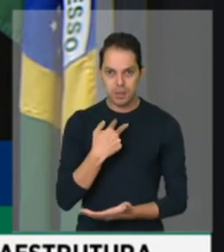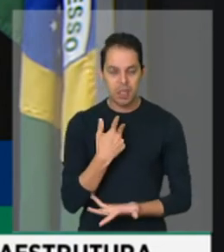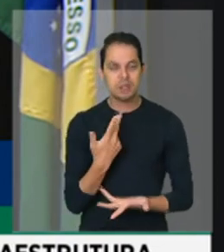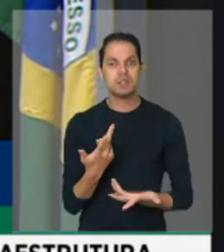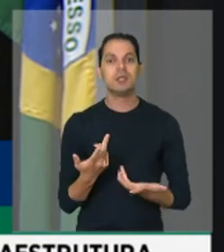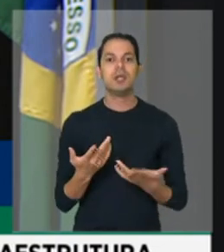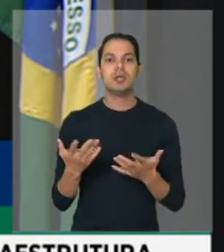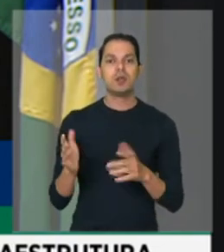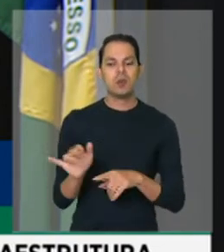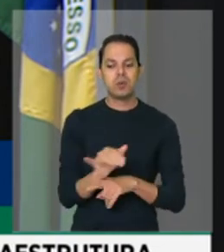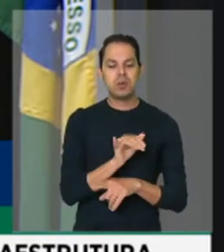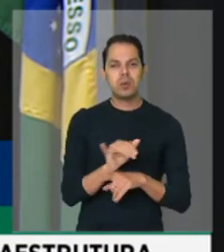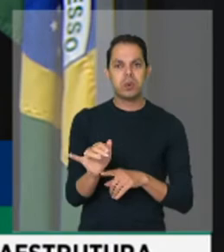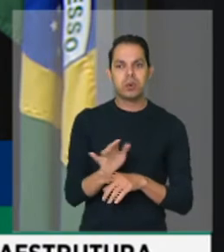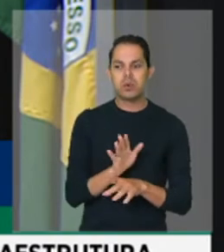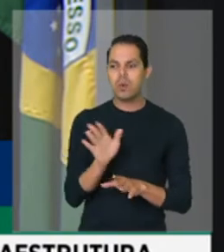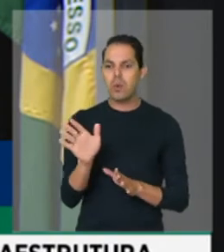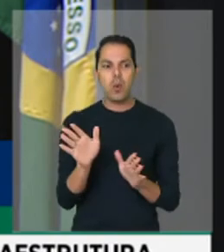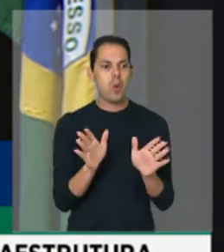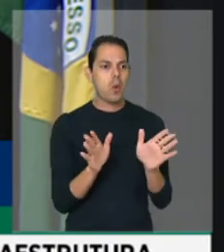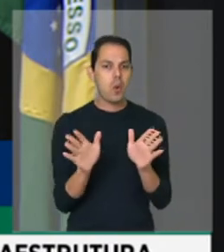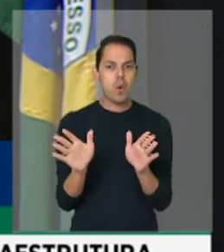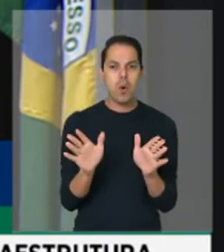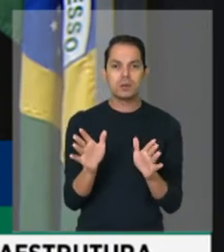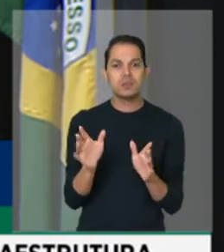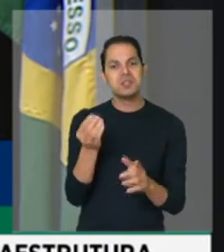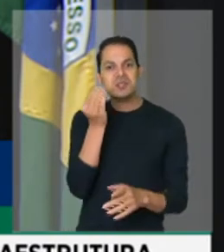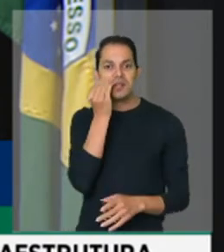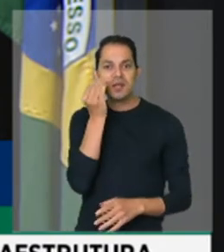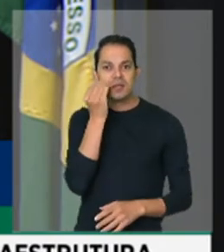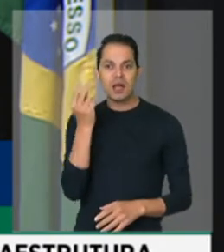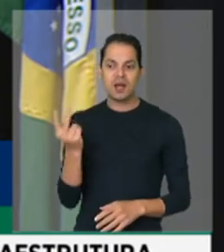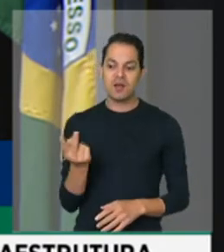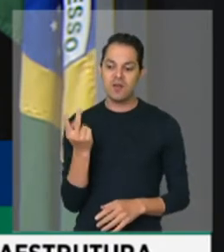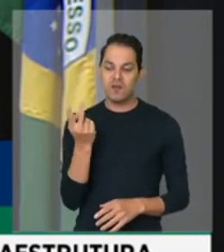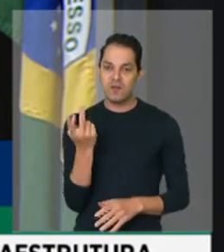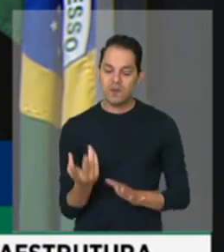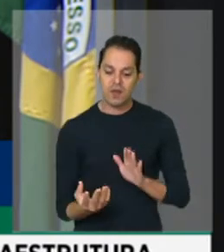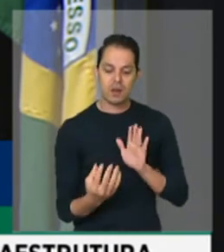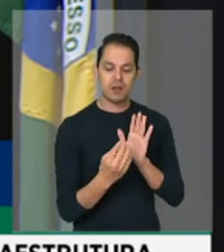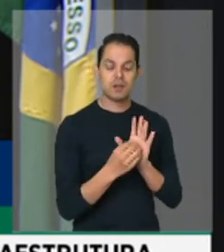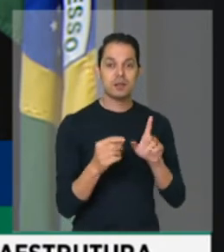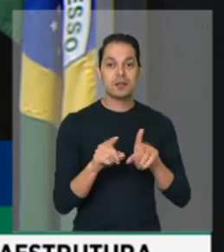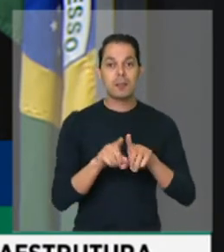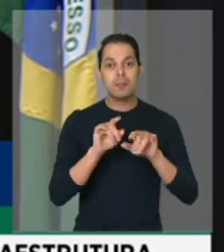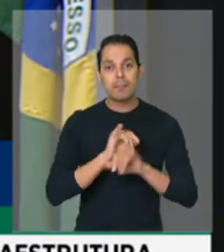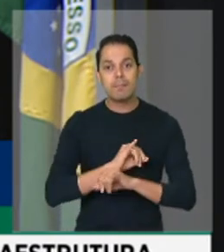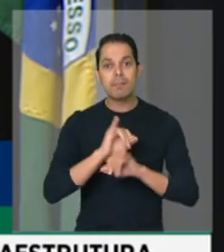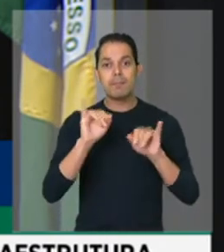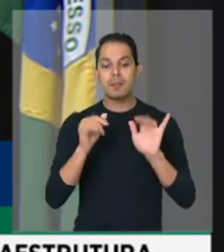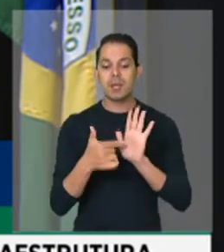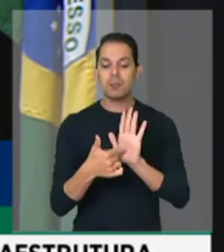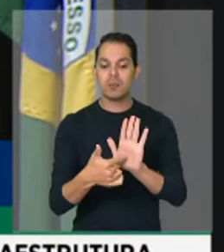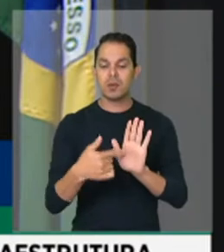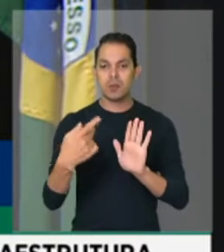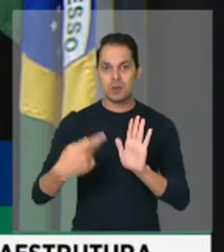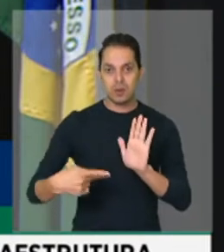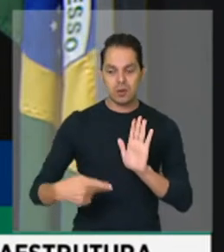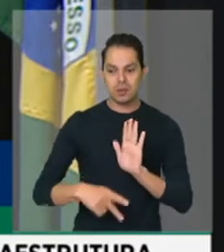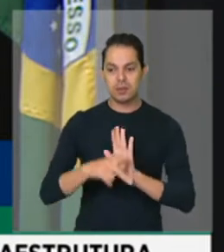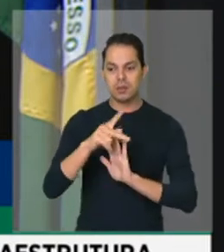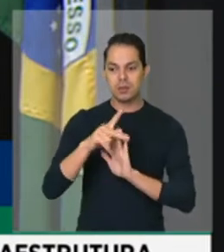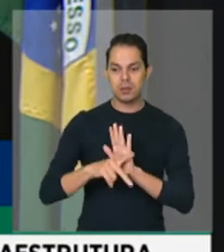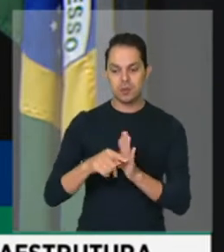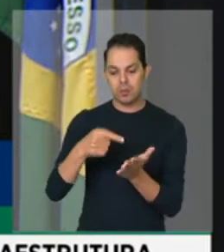outros caminhos para exatamente valorar e explicitamos aqui no nosso projeto os